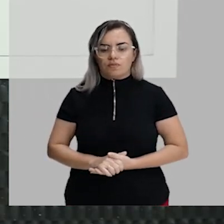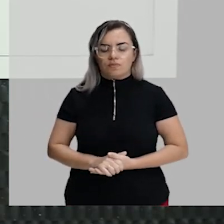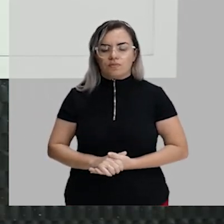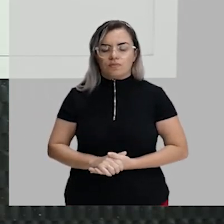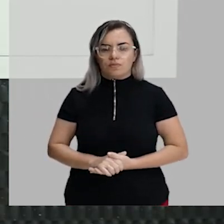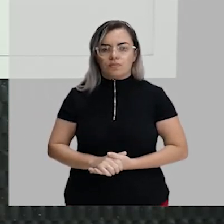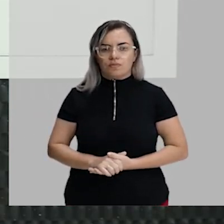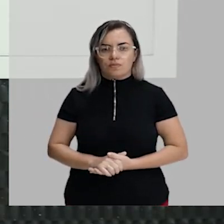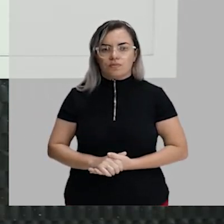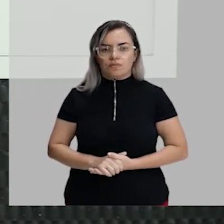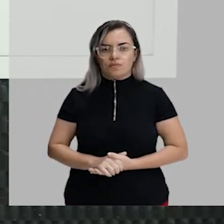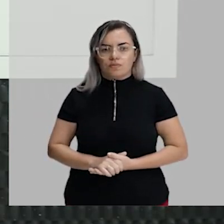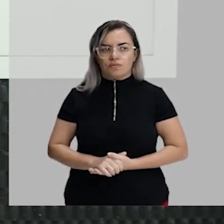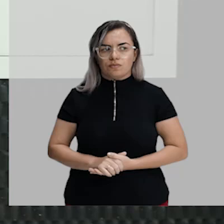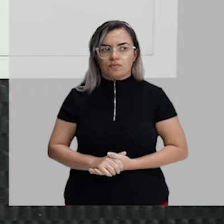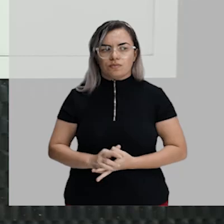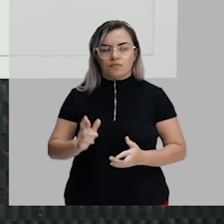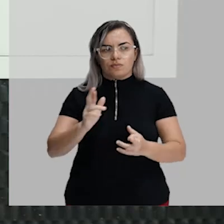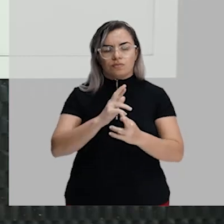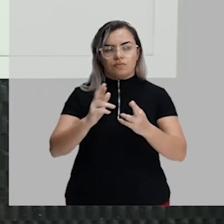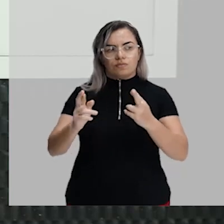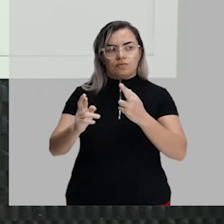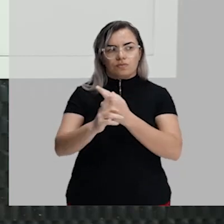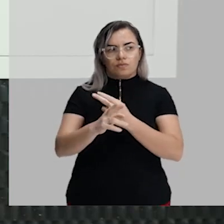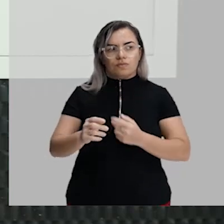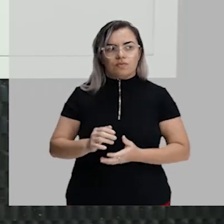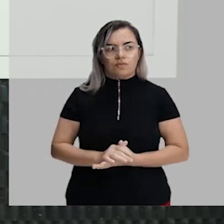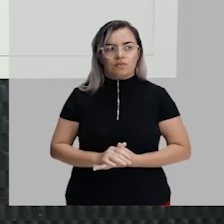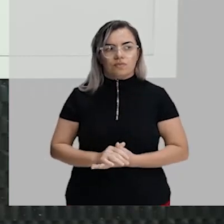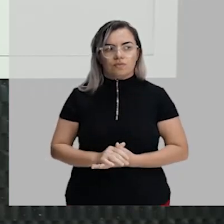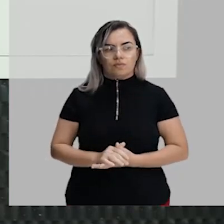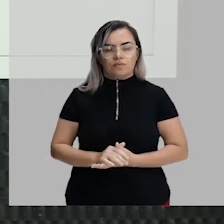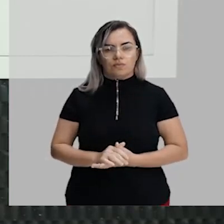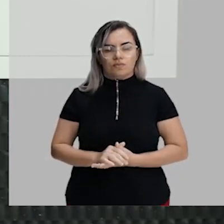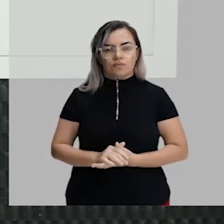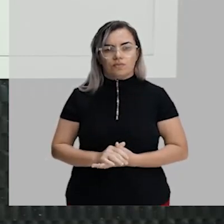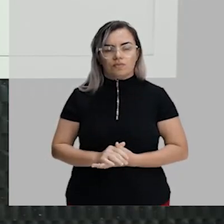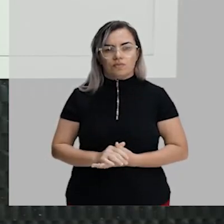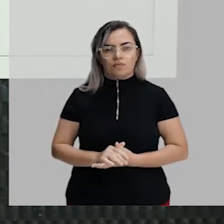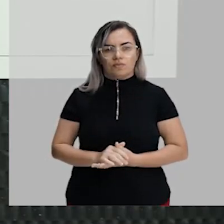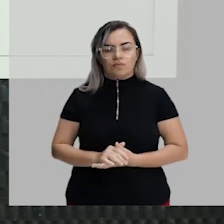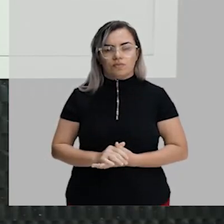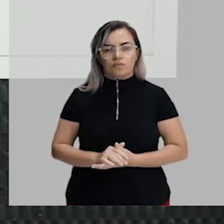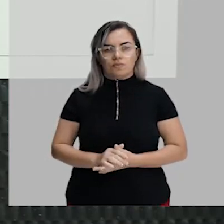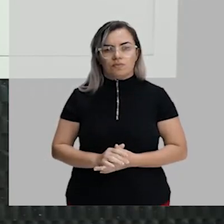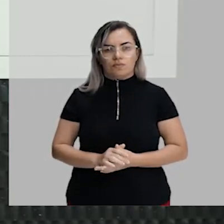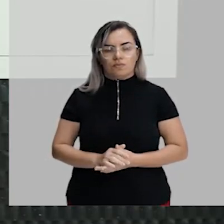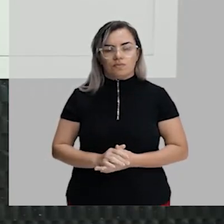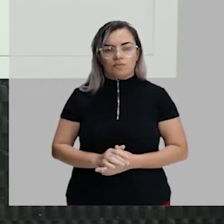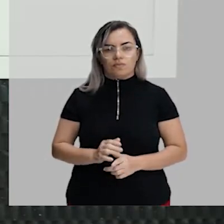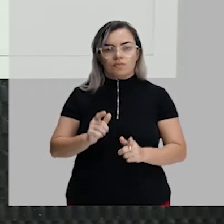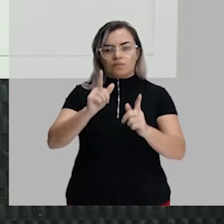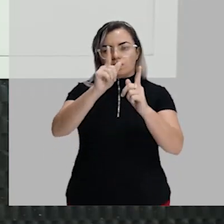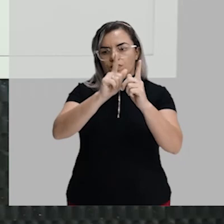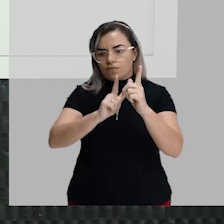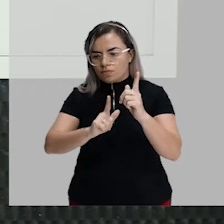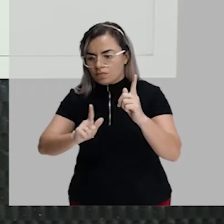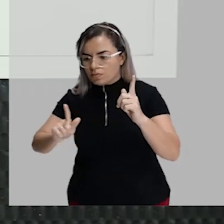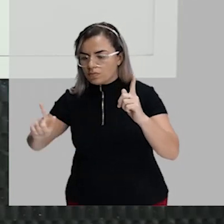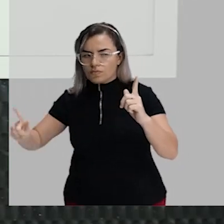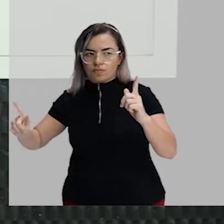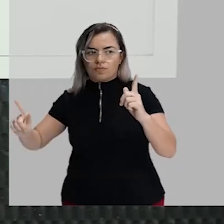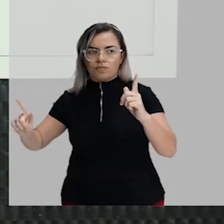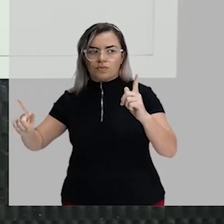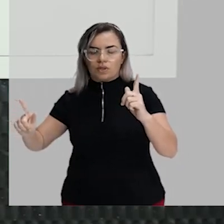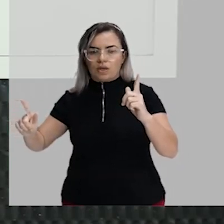vamos fazer aqui uma relação de volume e temperatura, certo? E é